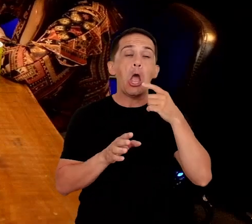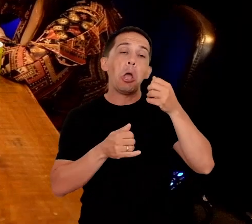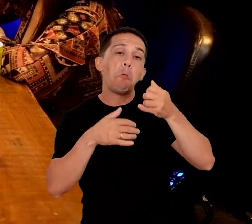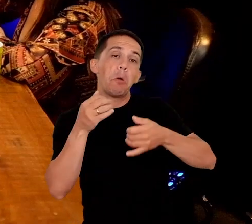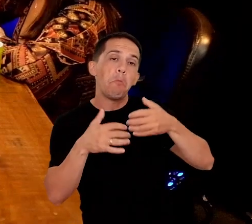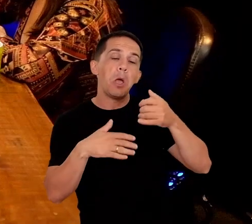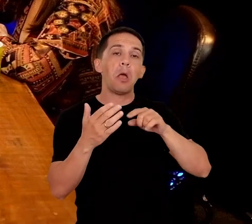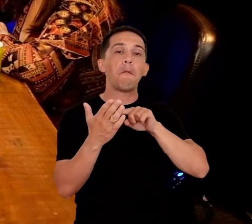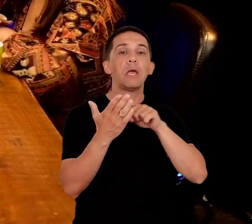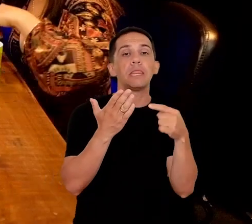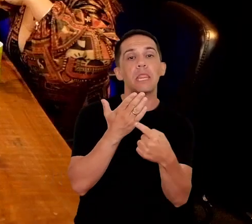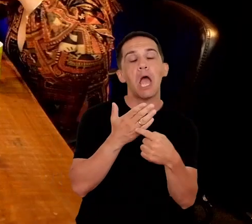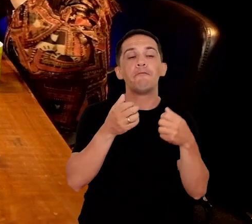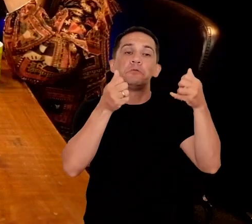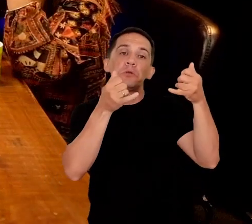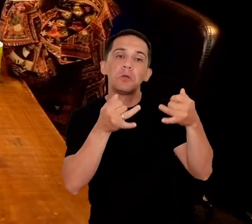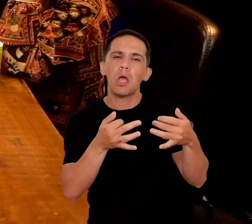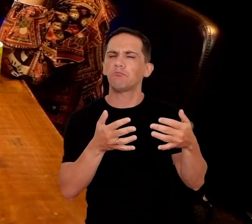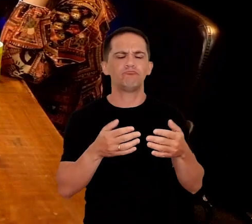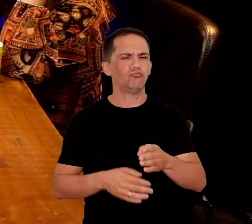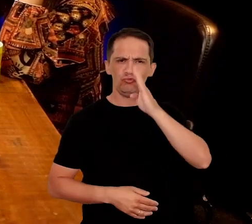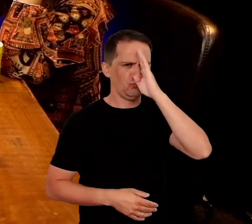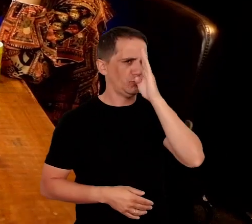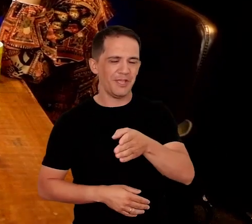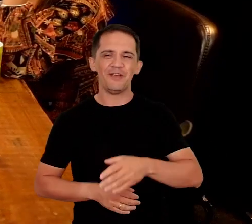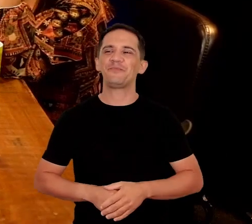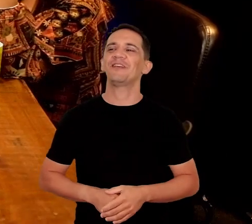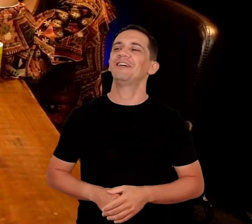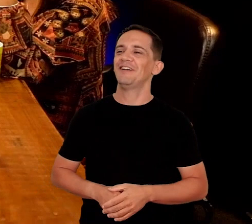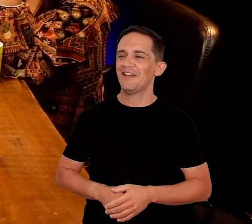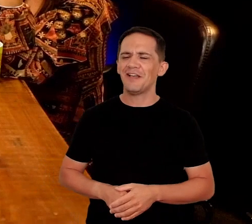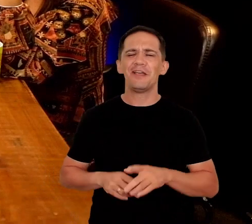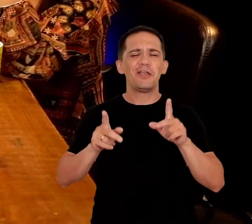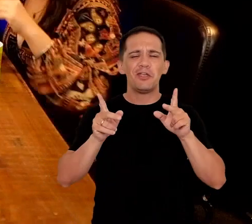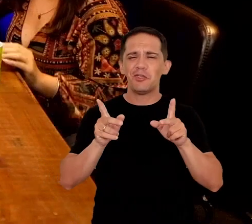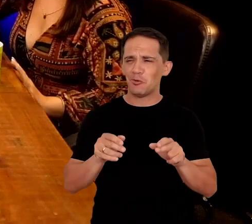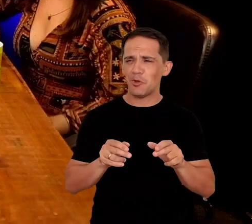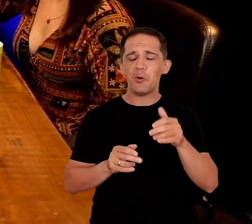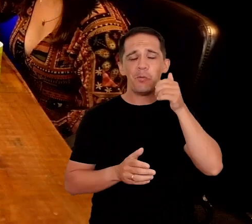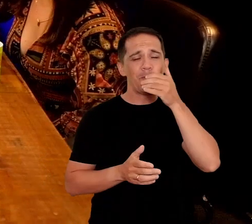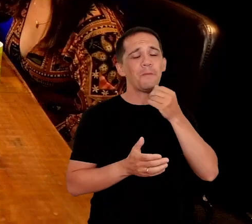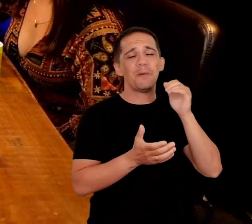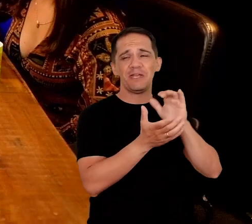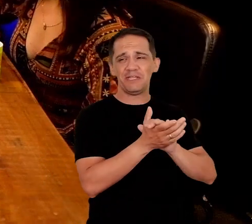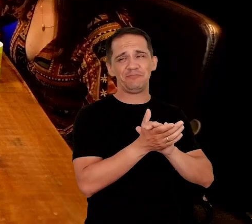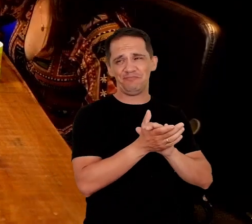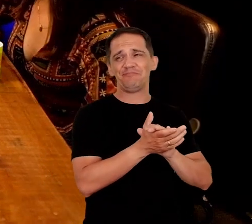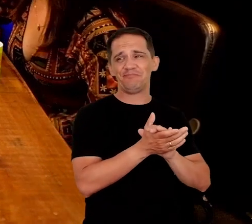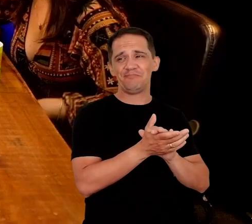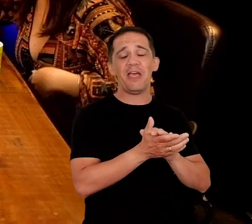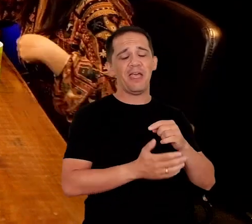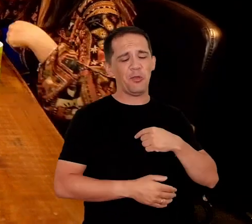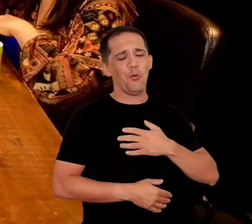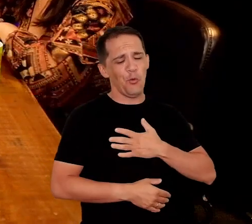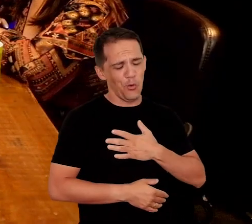isso que eu me identifiquei. O meu esposo, ele já dá toda uma volta, ele começa a dar uma volta e já fica assim, ai meu Deus, Que tu quer? fala Quer logo o dizer? que quer. Bem-vindo ao meu... Tu é assim também?